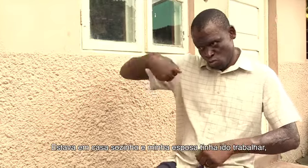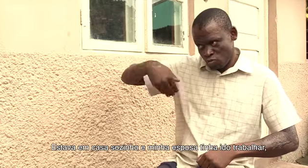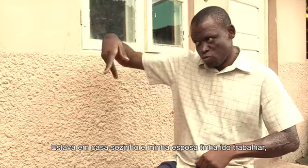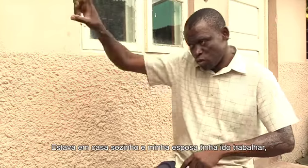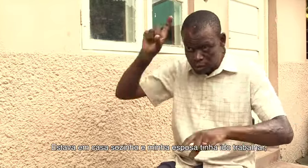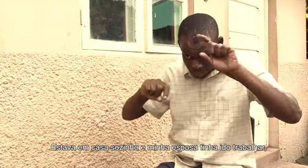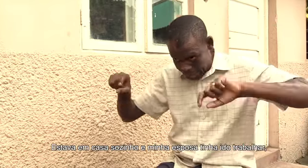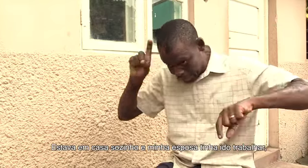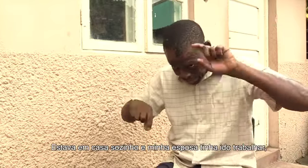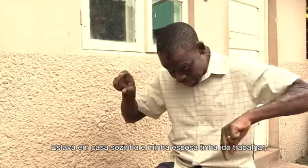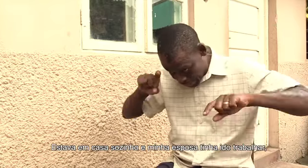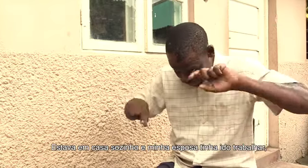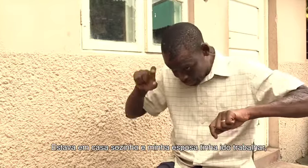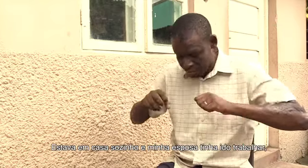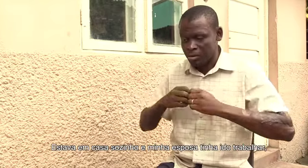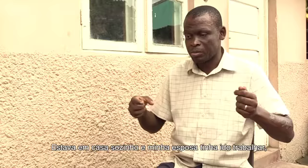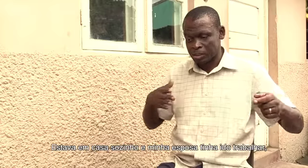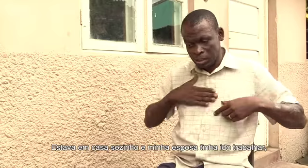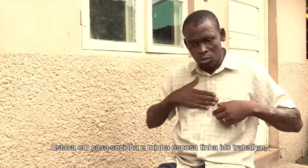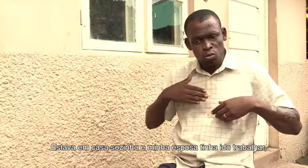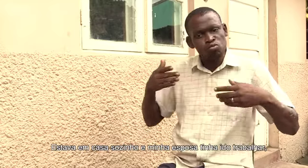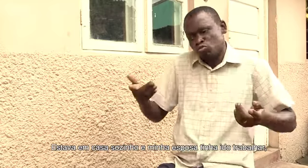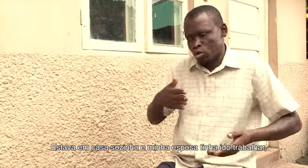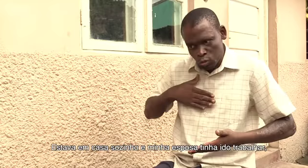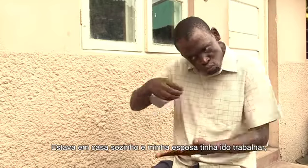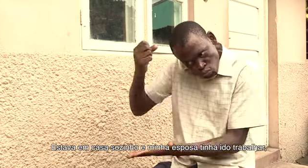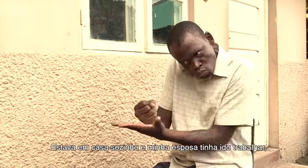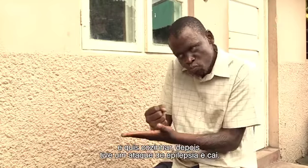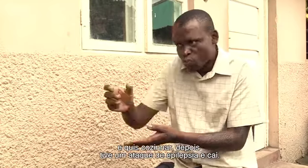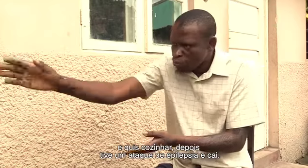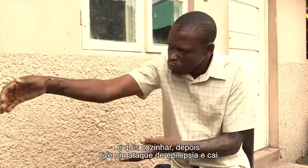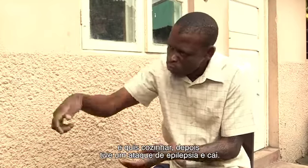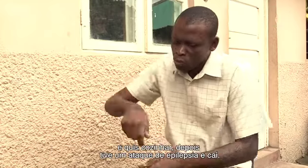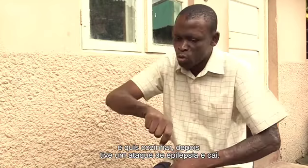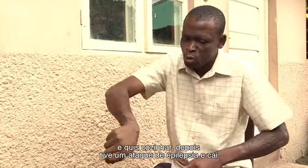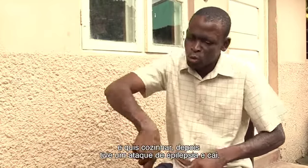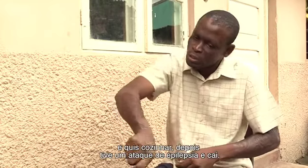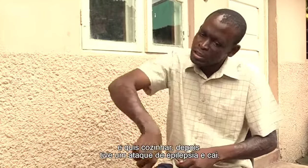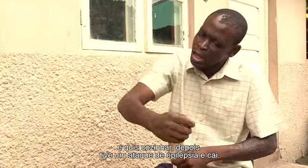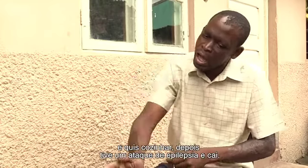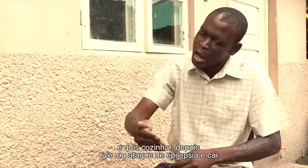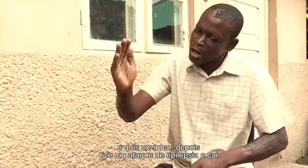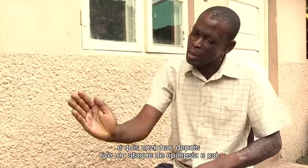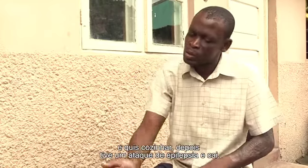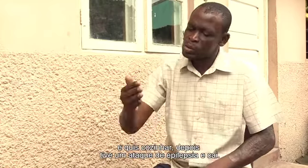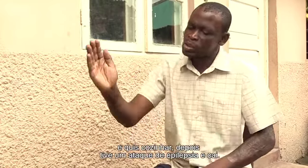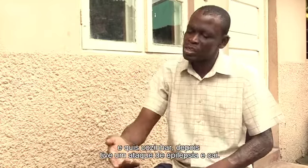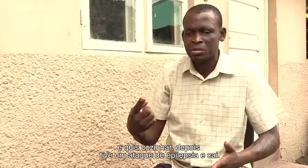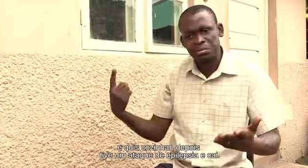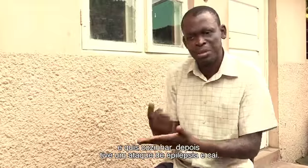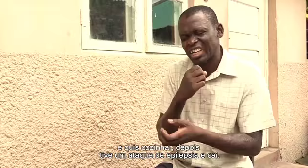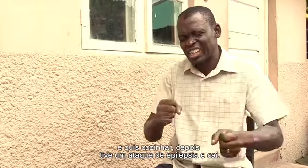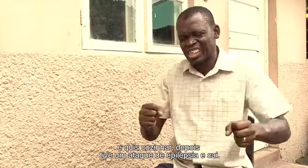Estava em casa, sozinho, e minha esposa tinha ido trabalhar. E quis ir cozinhar. Depois,